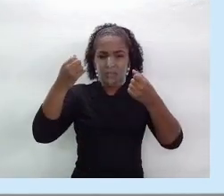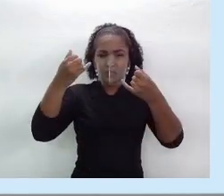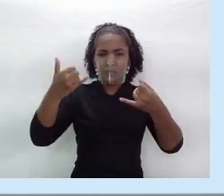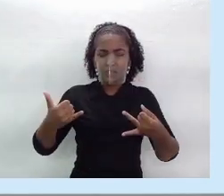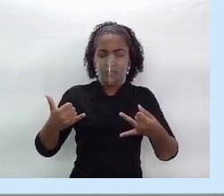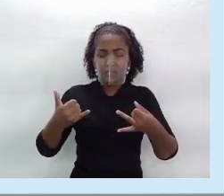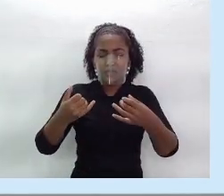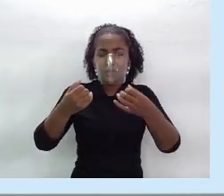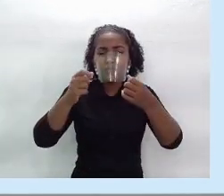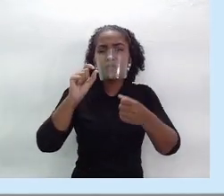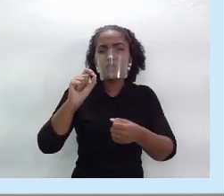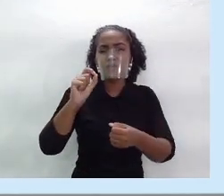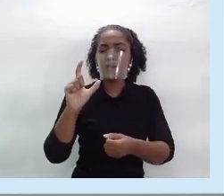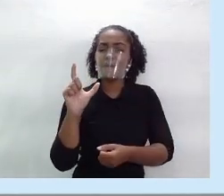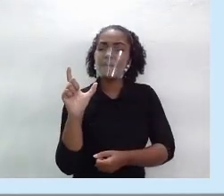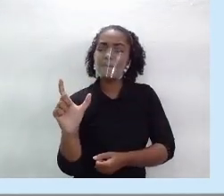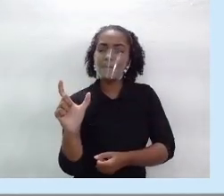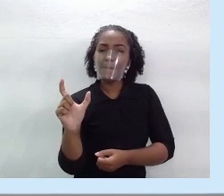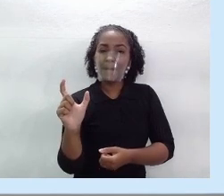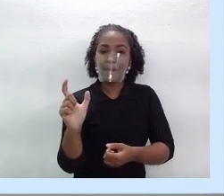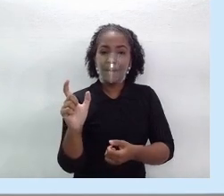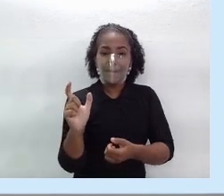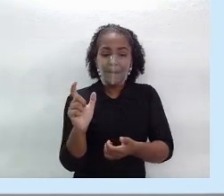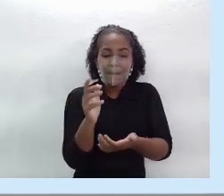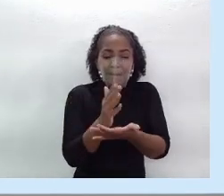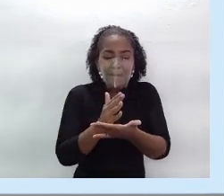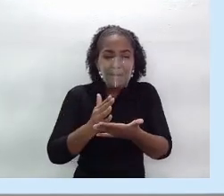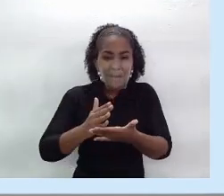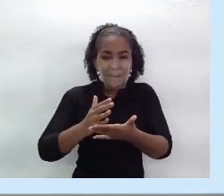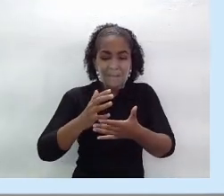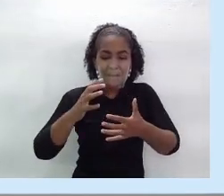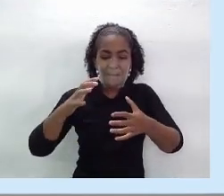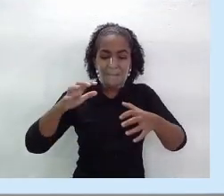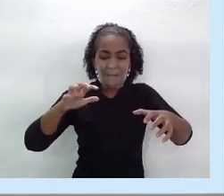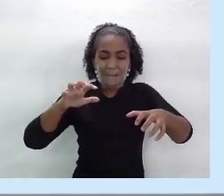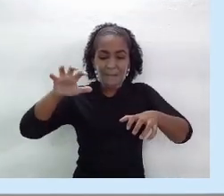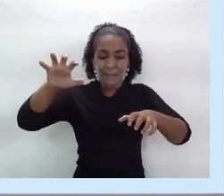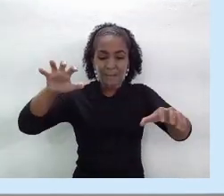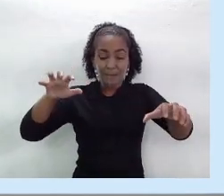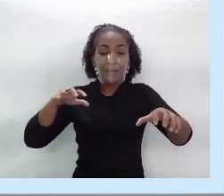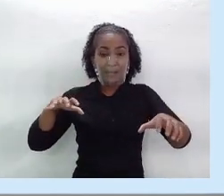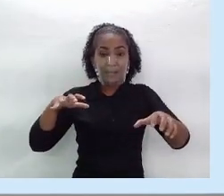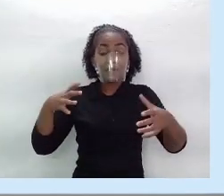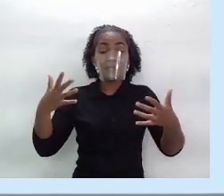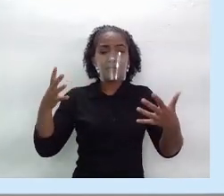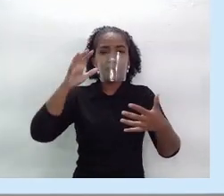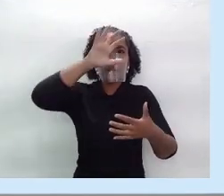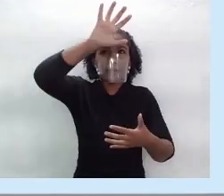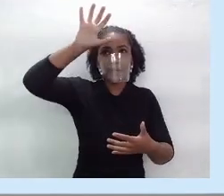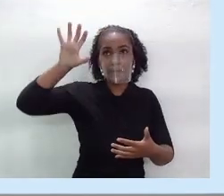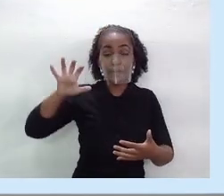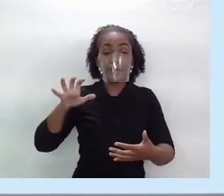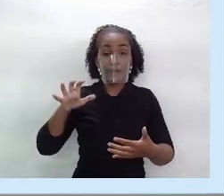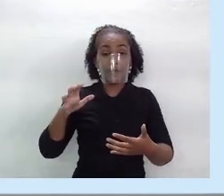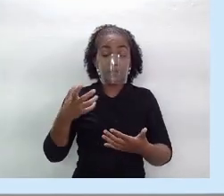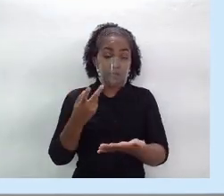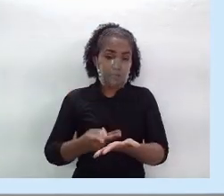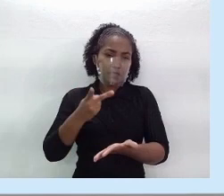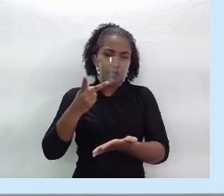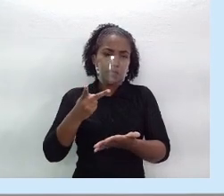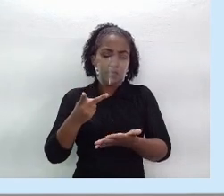fragmentado, eu estou falando da palavra divisão. É justamente ela se dividiu, dando origem aí